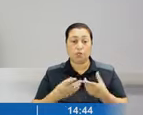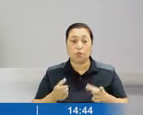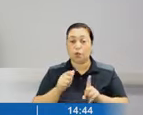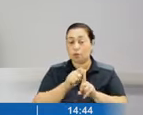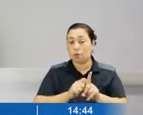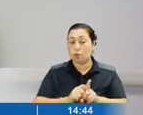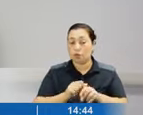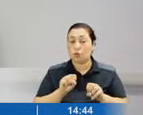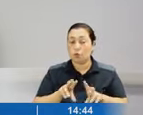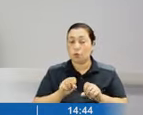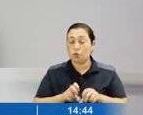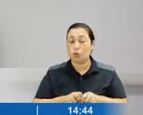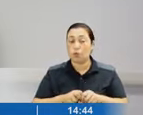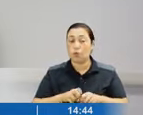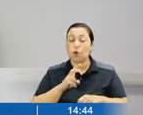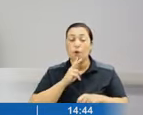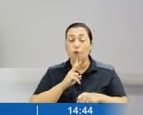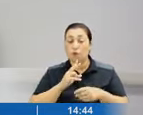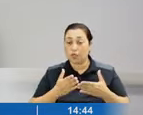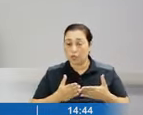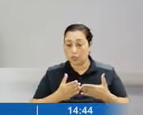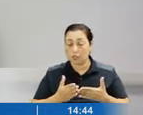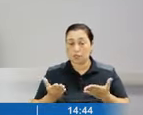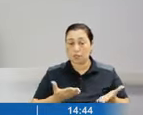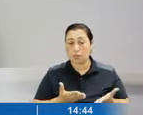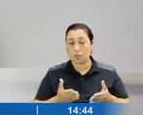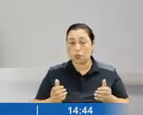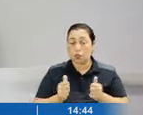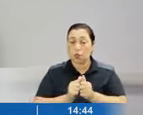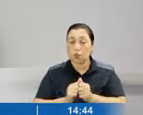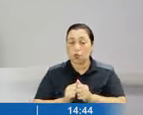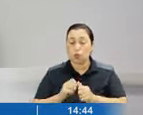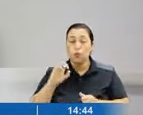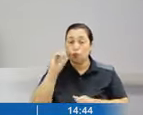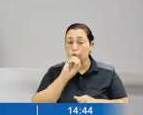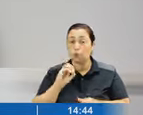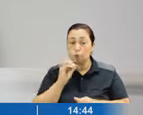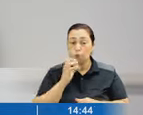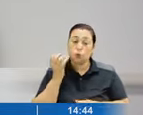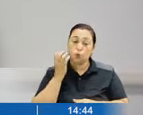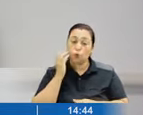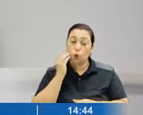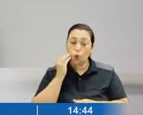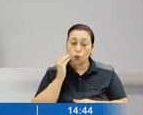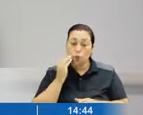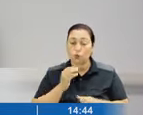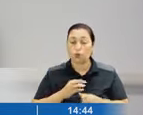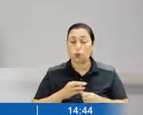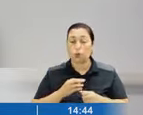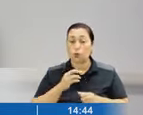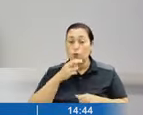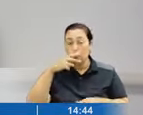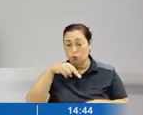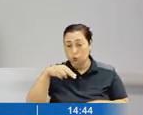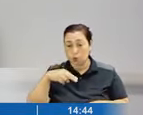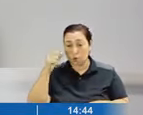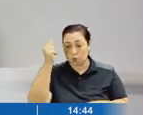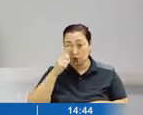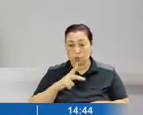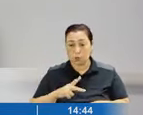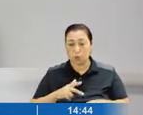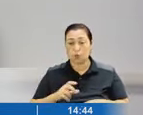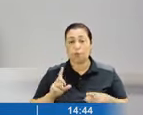Setembro Verde, para aproveitar a carona do Outubro Rosa, do Novembro Azul, né, e juntar os 3 cânceres mais